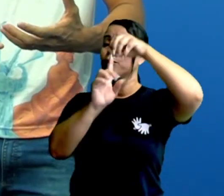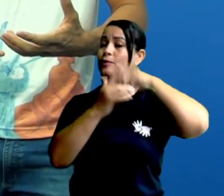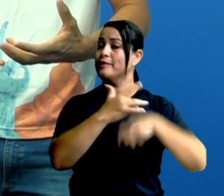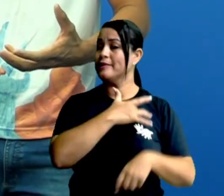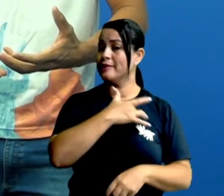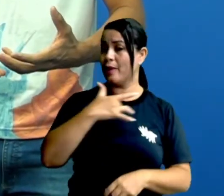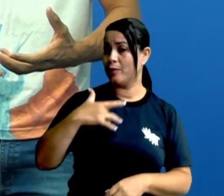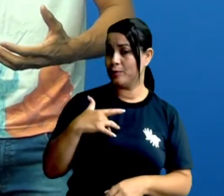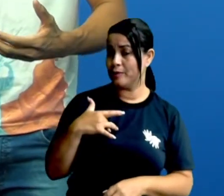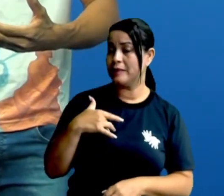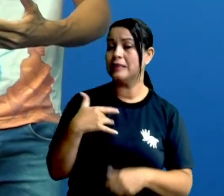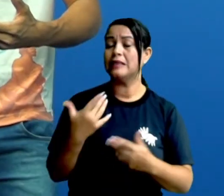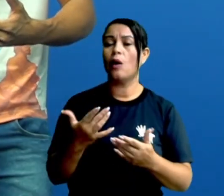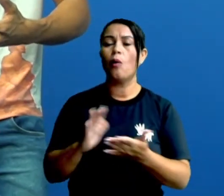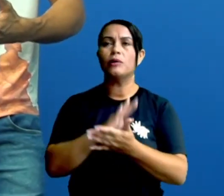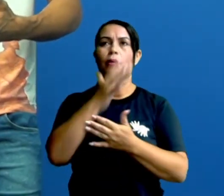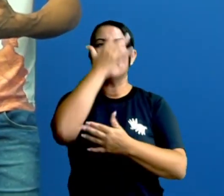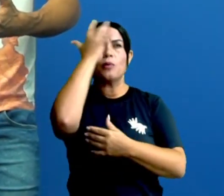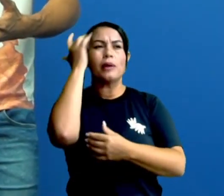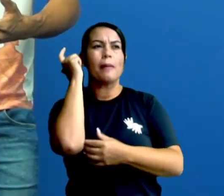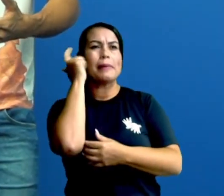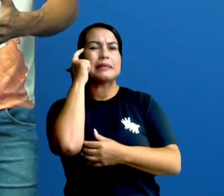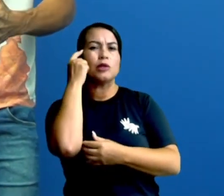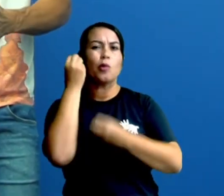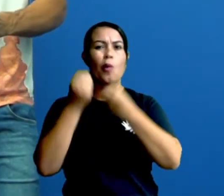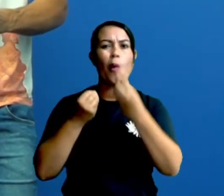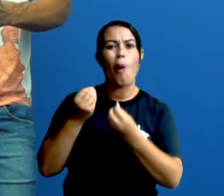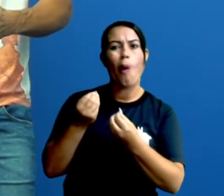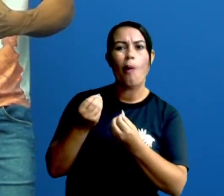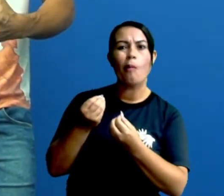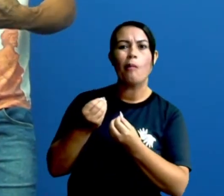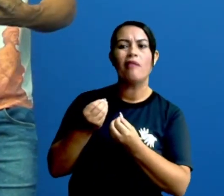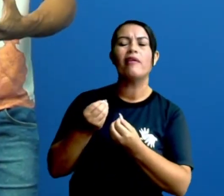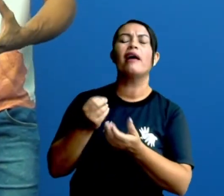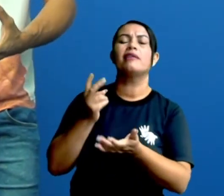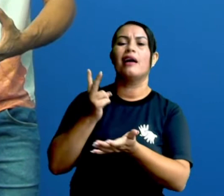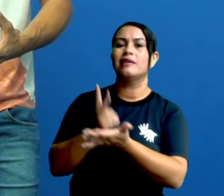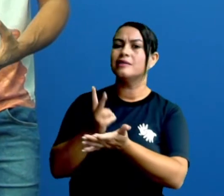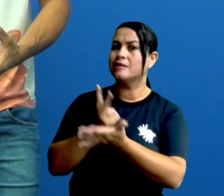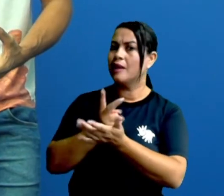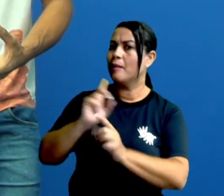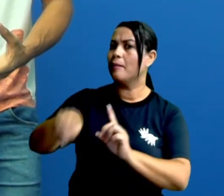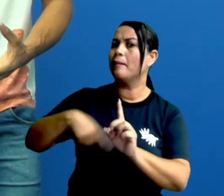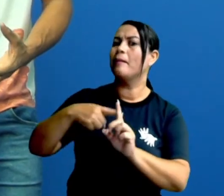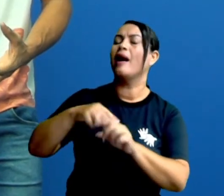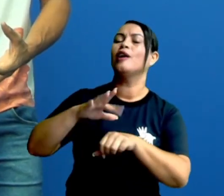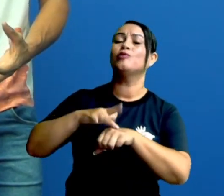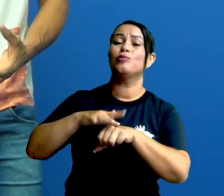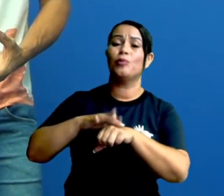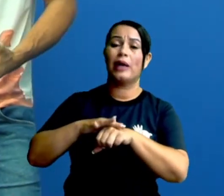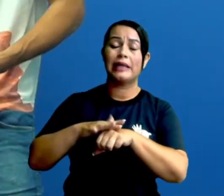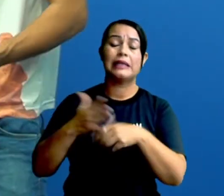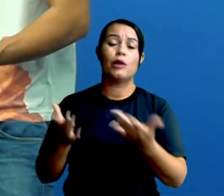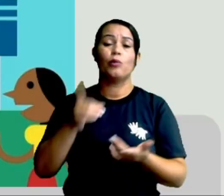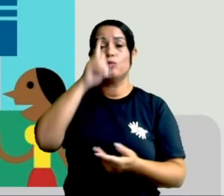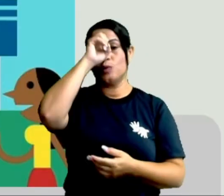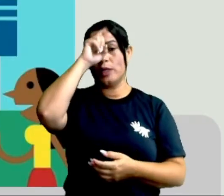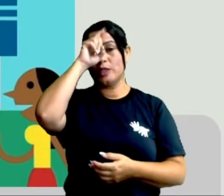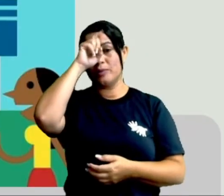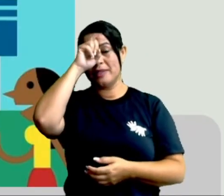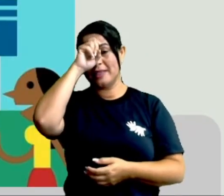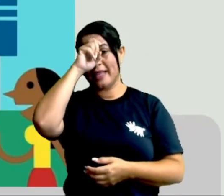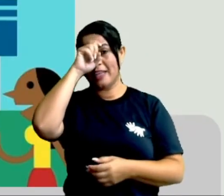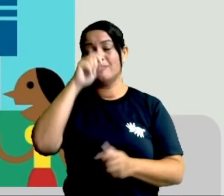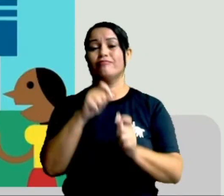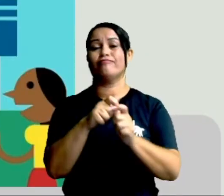tiver um saneamento básico adequado, as pessoas vão ficar cada vez mais doentes e vai sobrecarregar os nossos hospitais, né? E se a gente